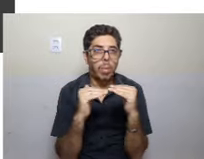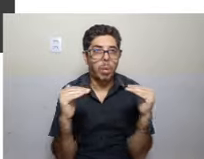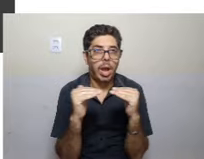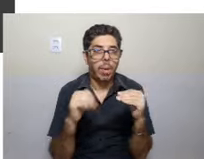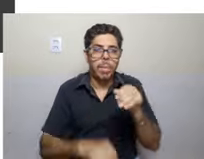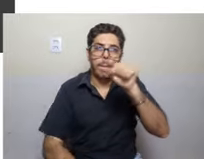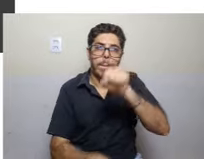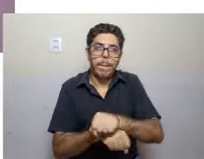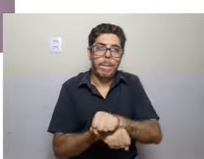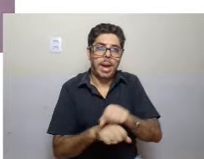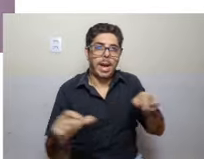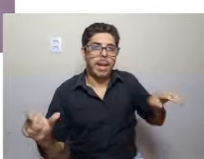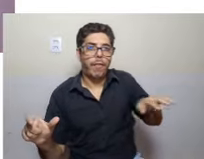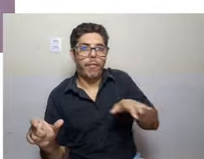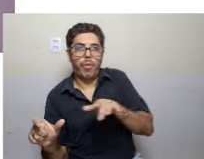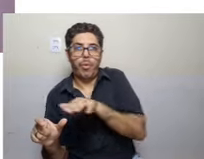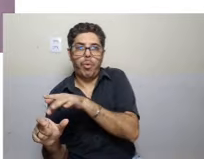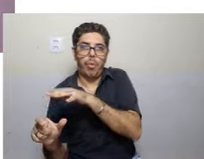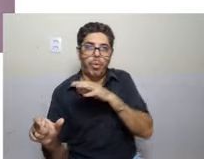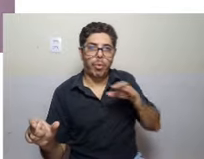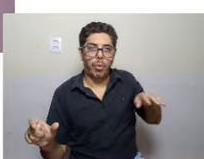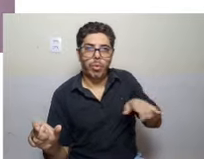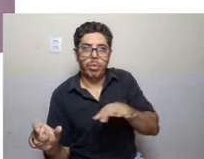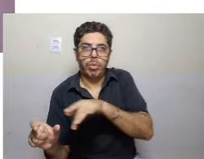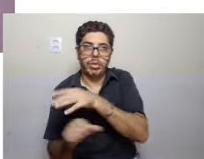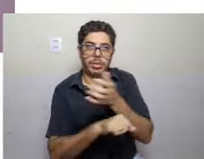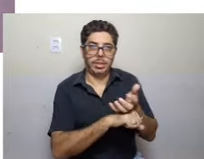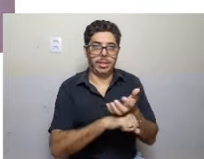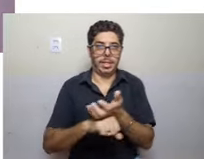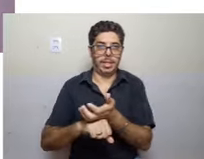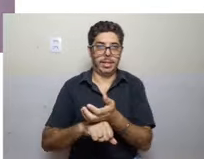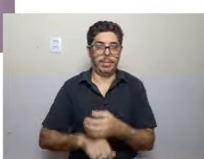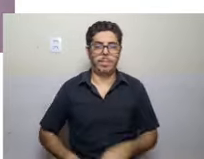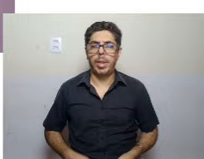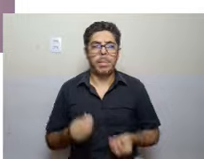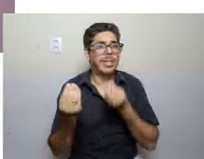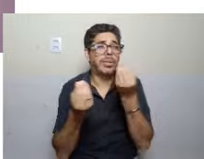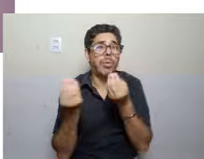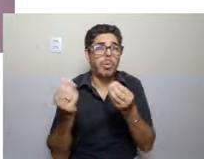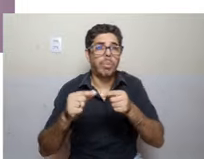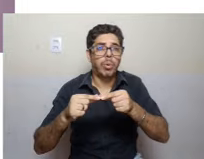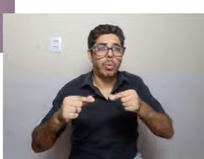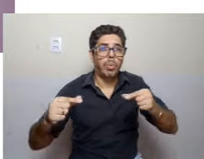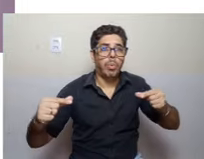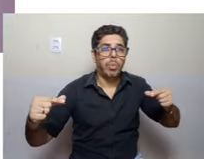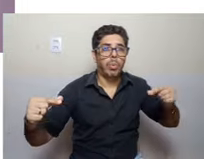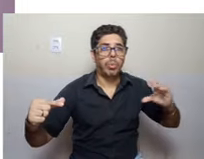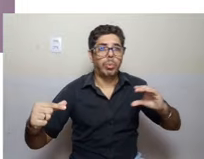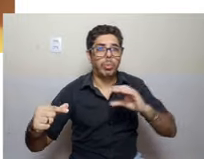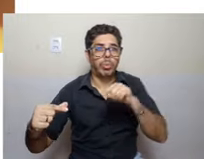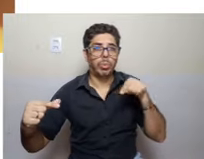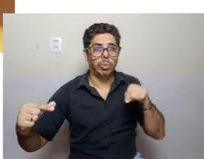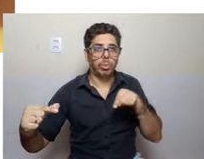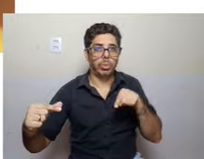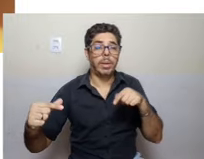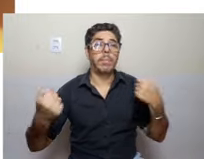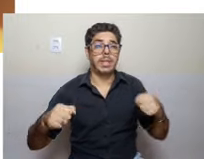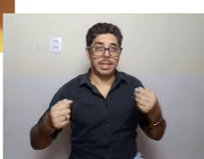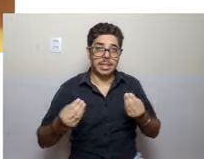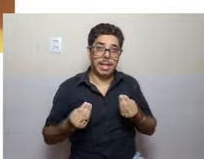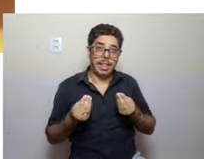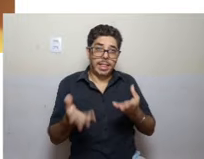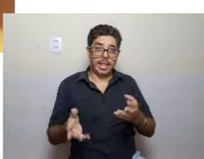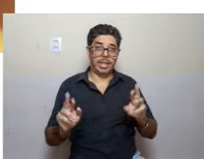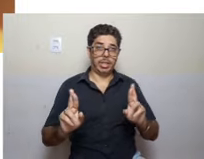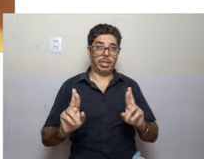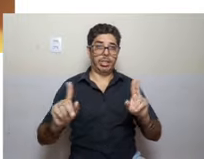cessar. Para manter um fluxo de carga num condutor, é preciso fornecer a ele essa diferença de potencial. E é para isso